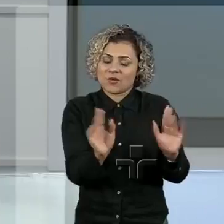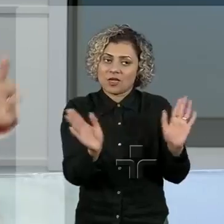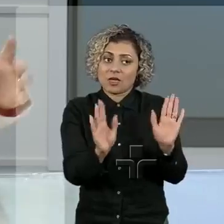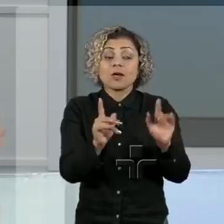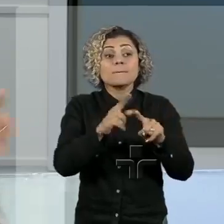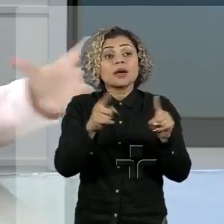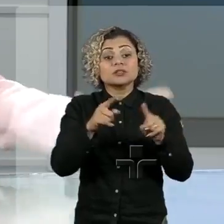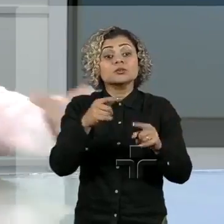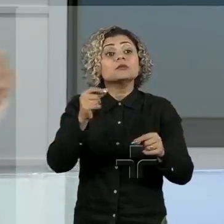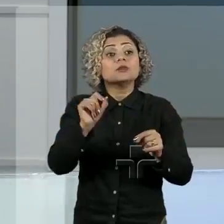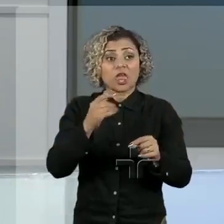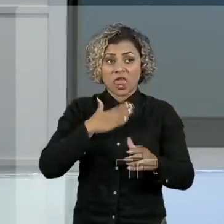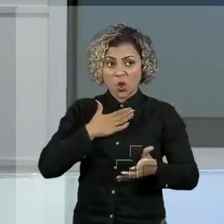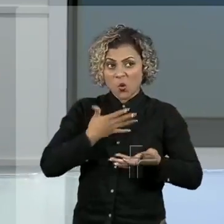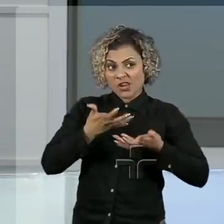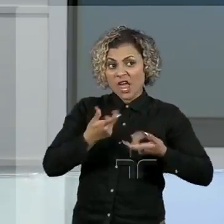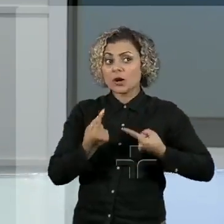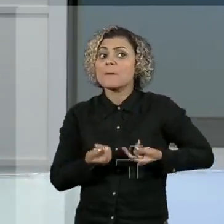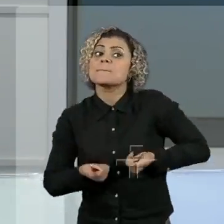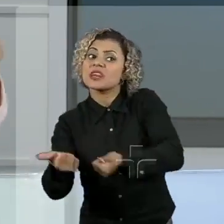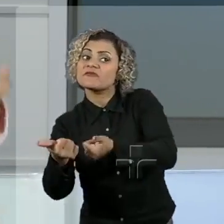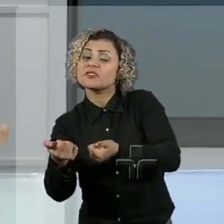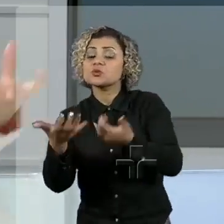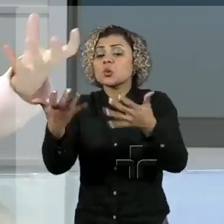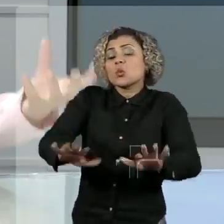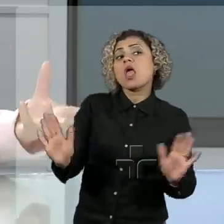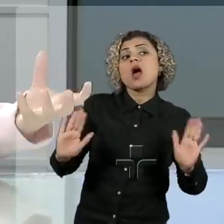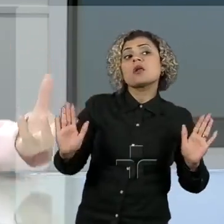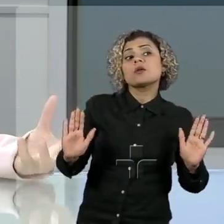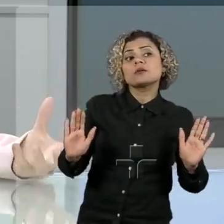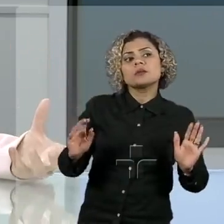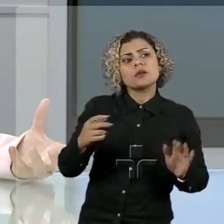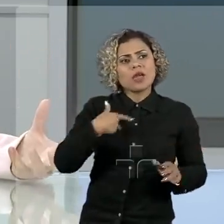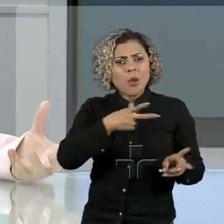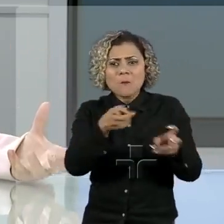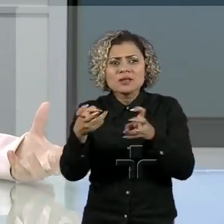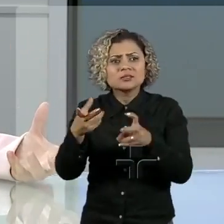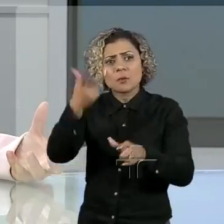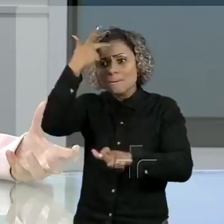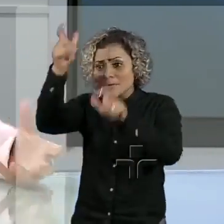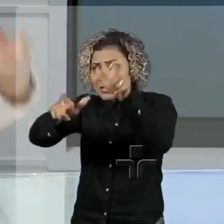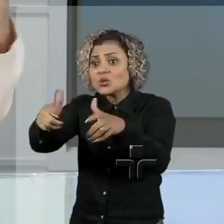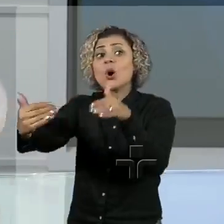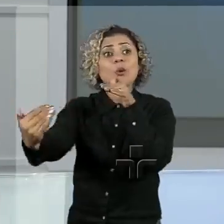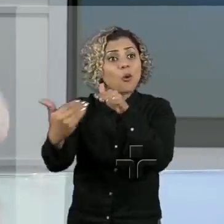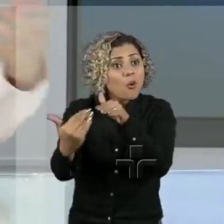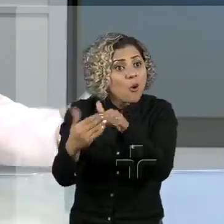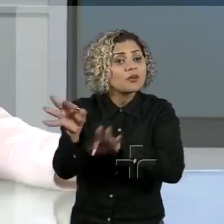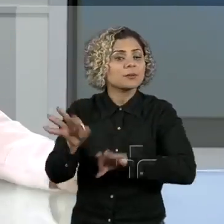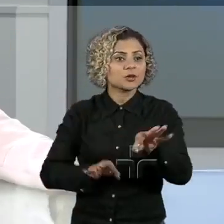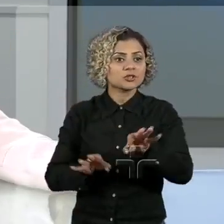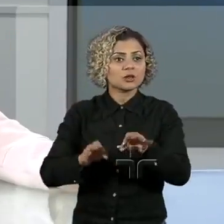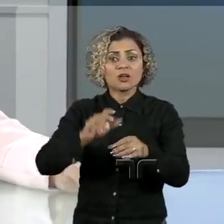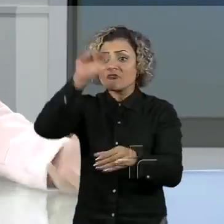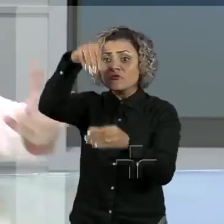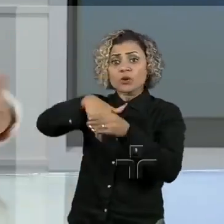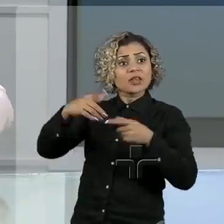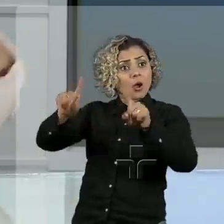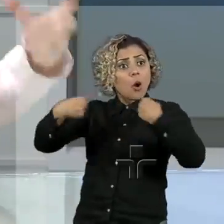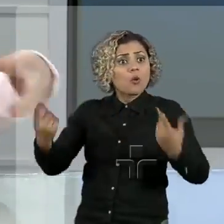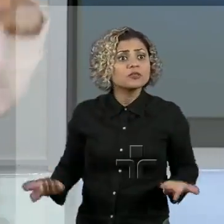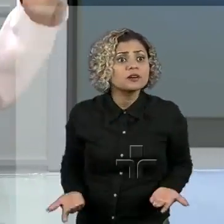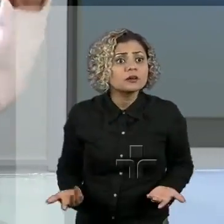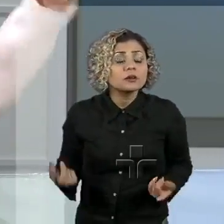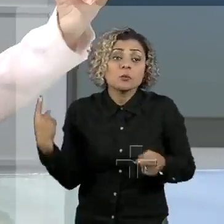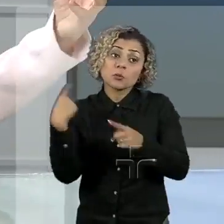eu quero ou não quero beneficiar. Então, às vezes você vê pessoas que concordam com o projeto, votarem contra o projeto porque